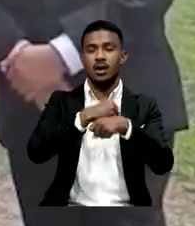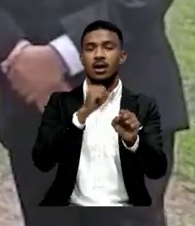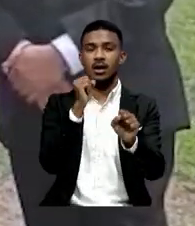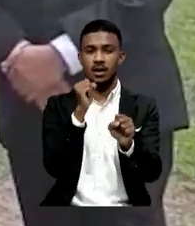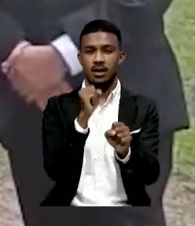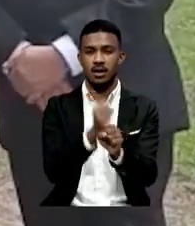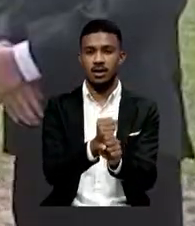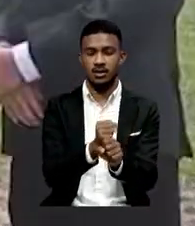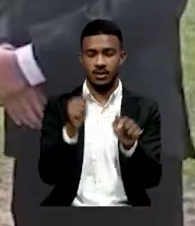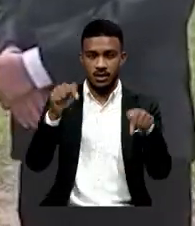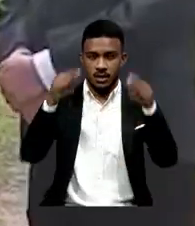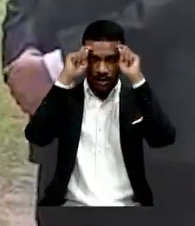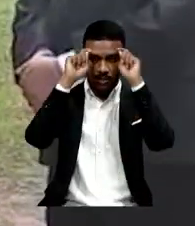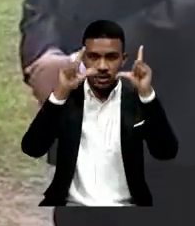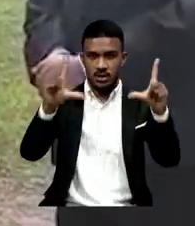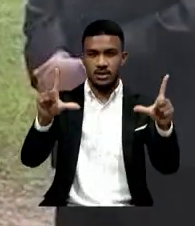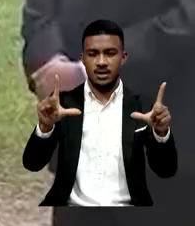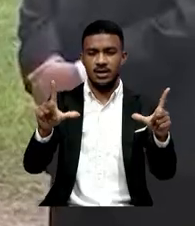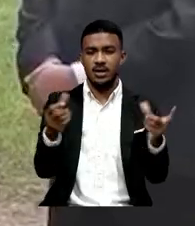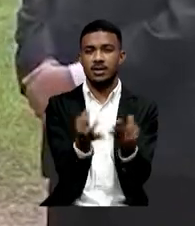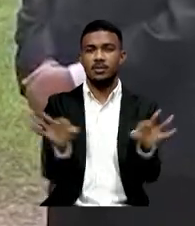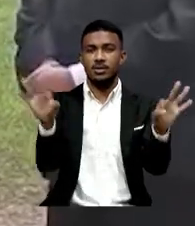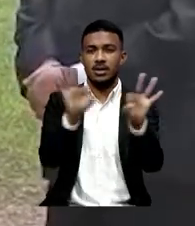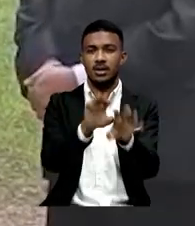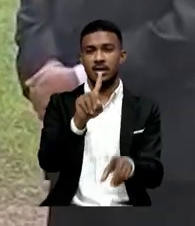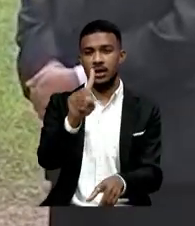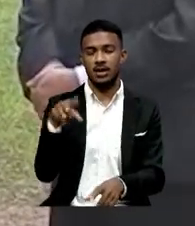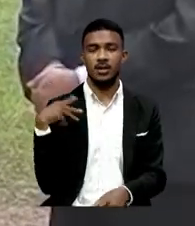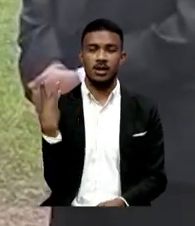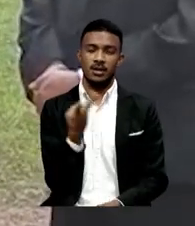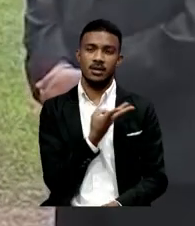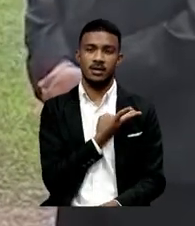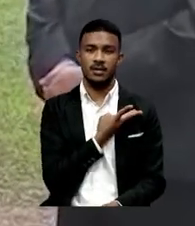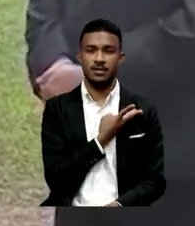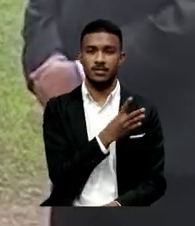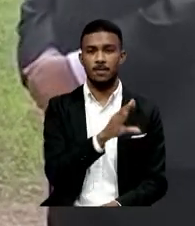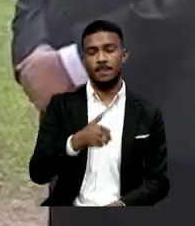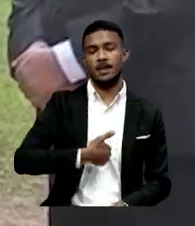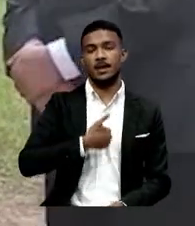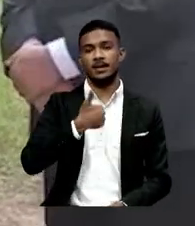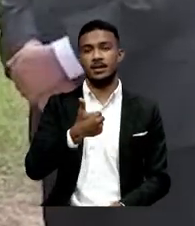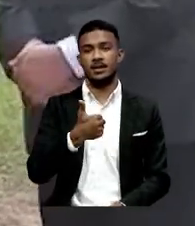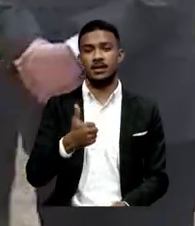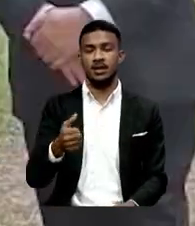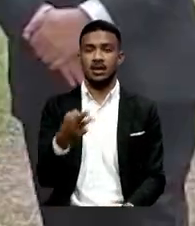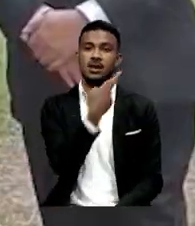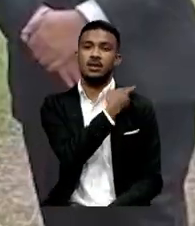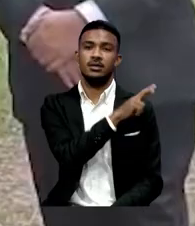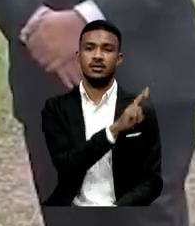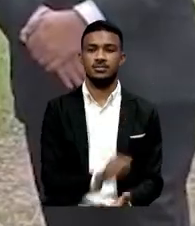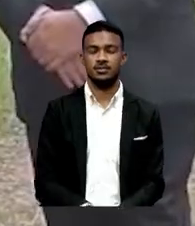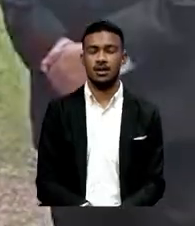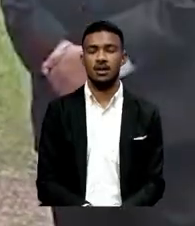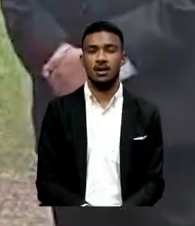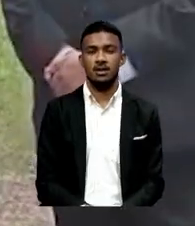e a Timor-Leste. Muito importante ir bem e ter a identidade rássica, a religião cristã. Eu sei